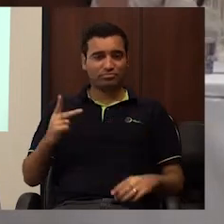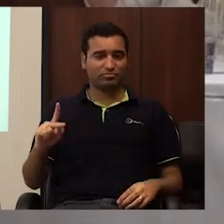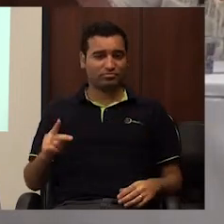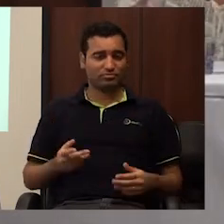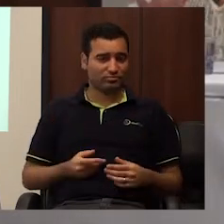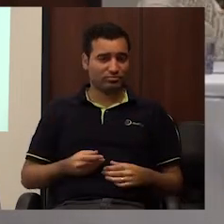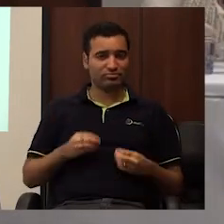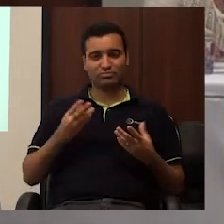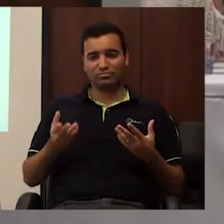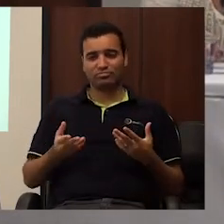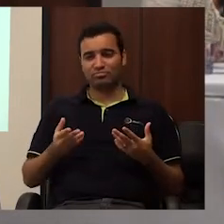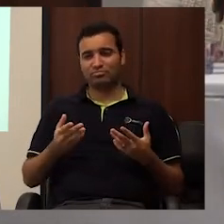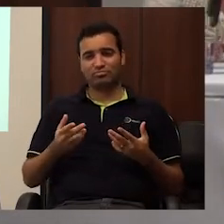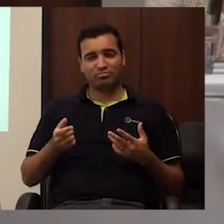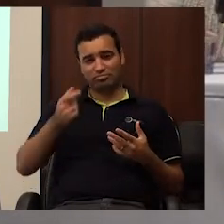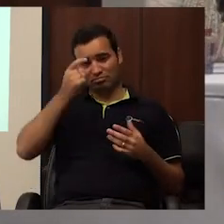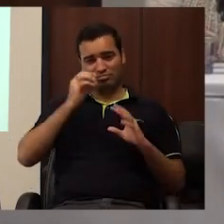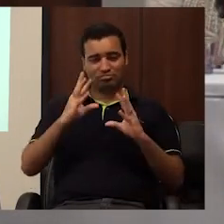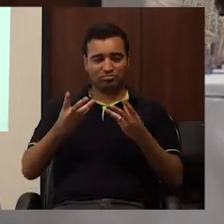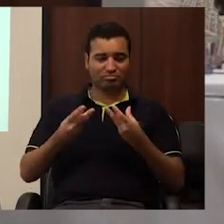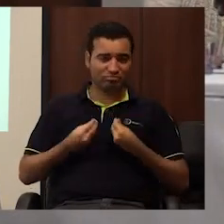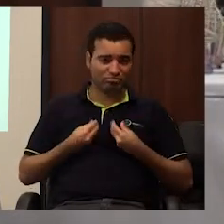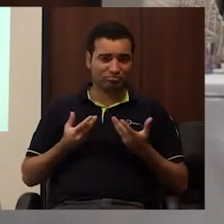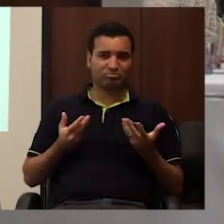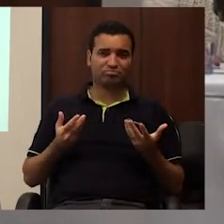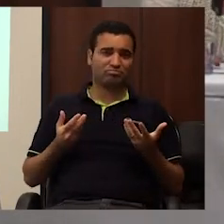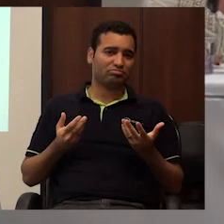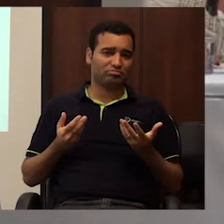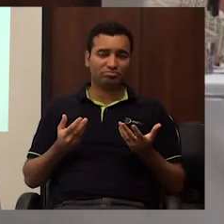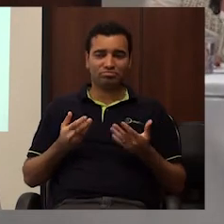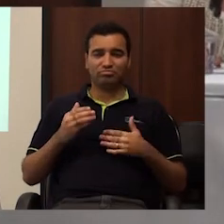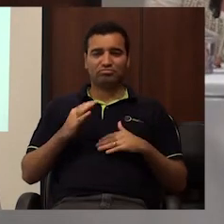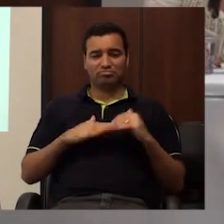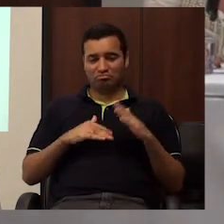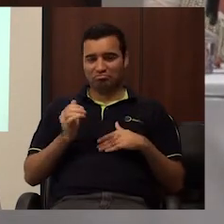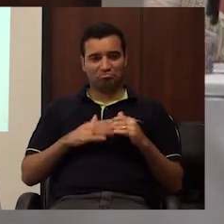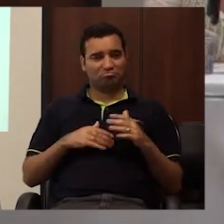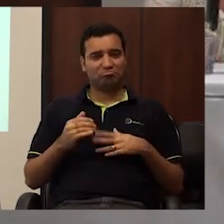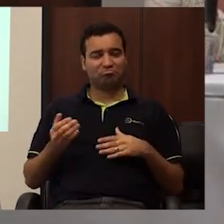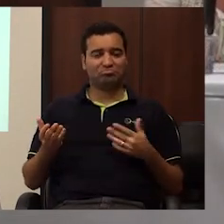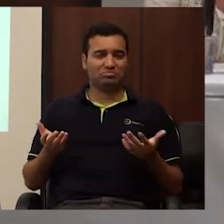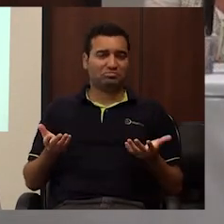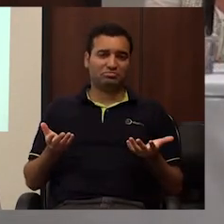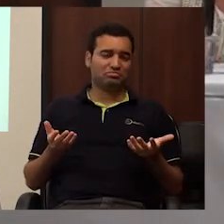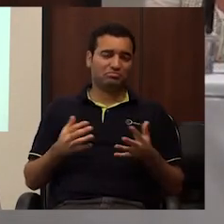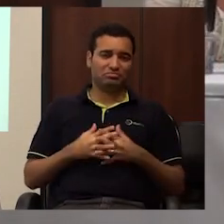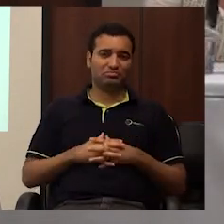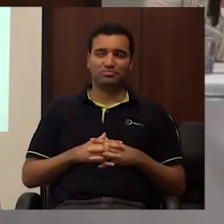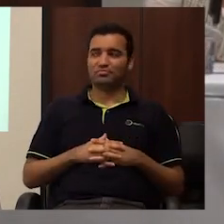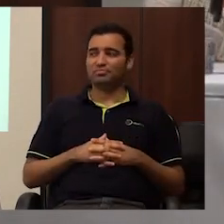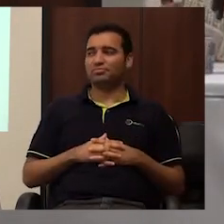ela apresenta, ou pelos transtornos do espectro do autismo, ou pelas altas habilidades, enfim, né?